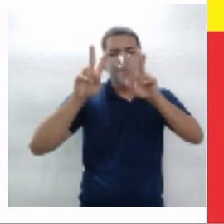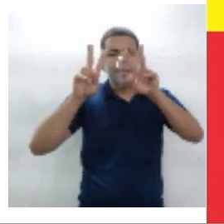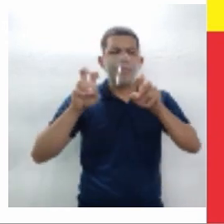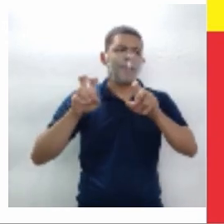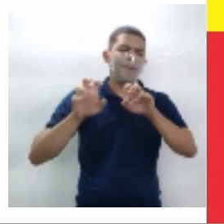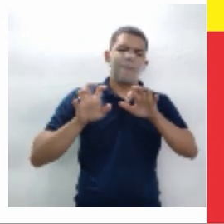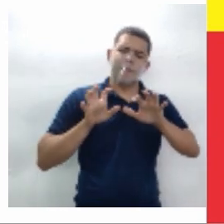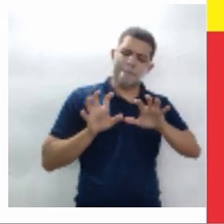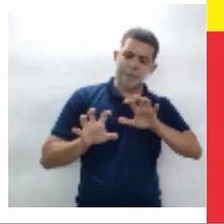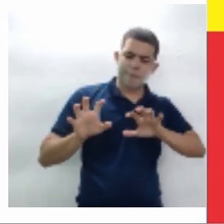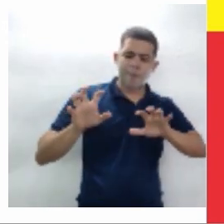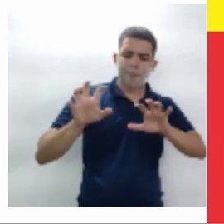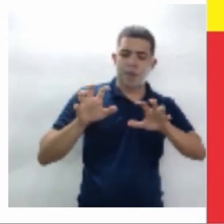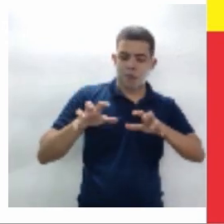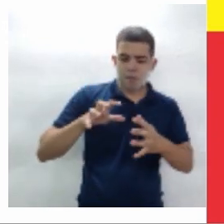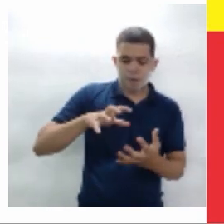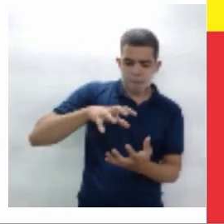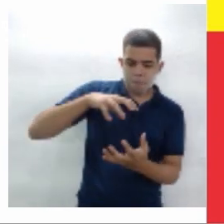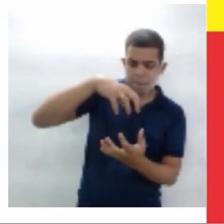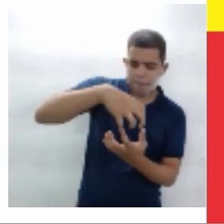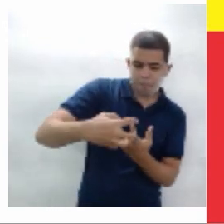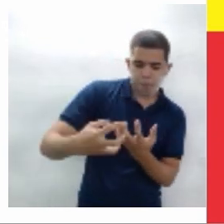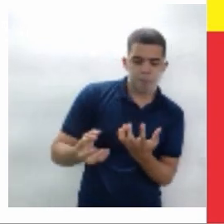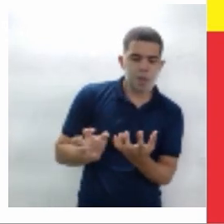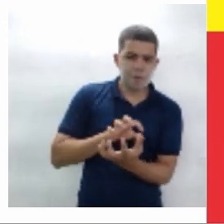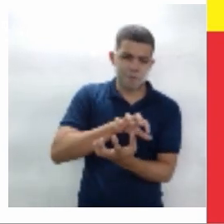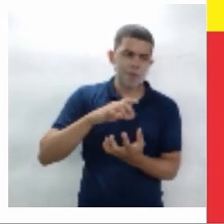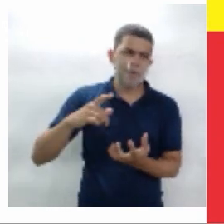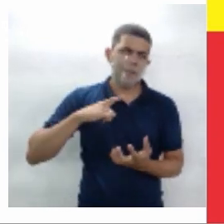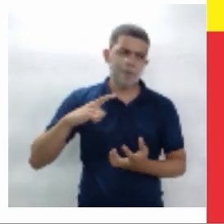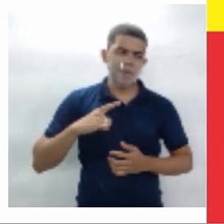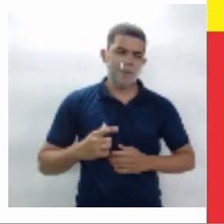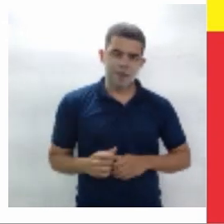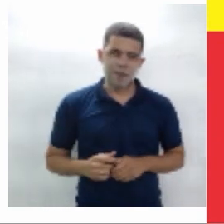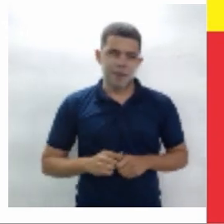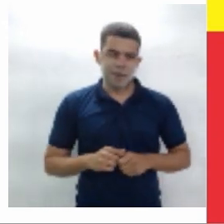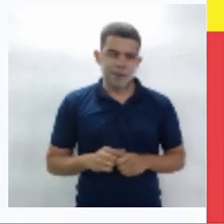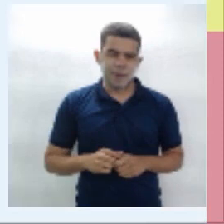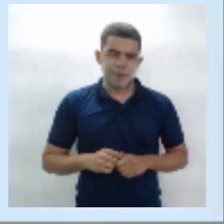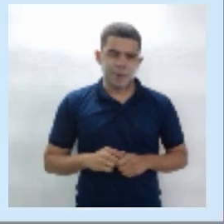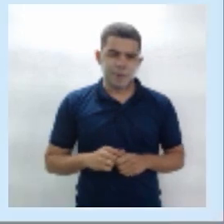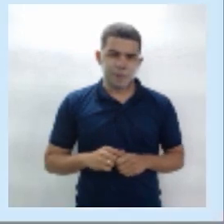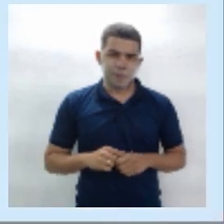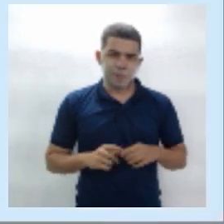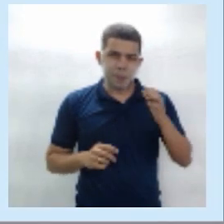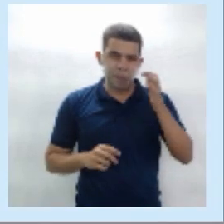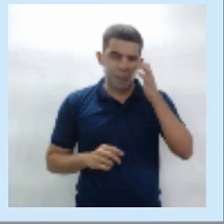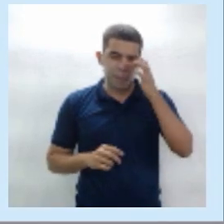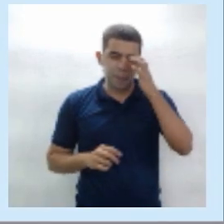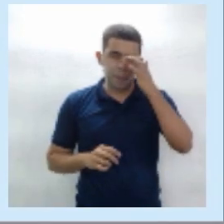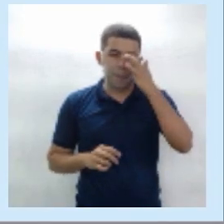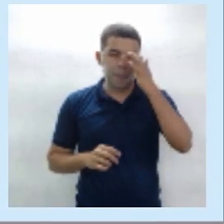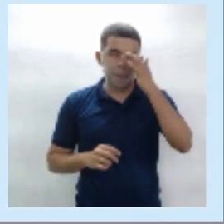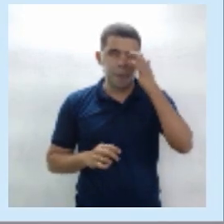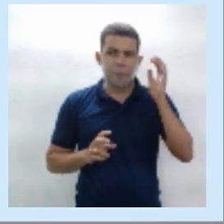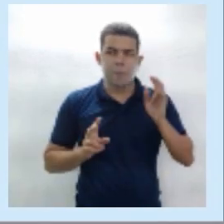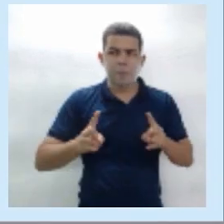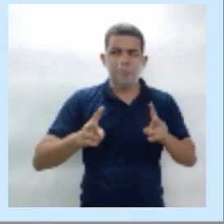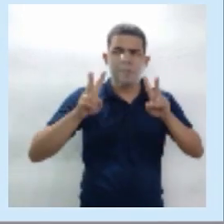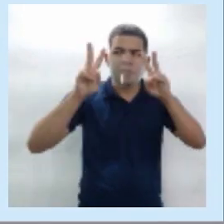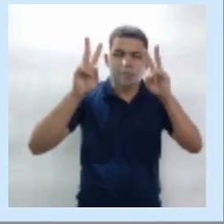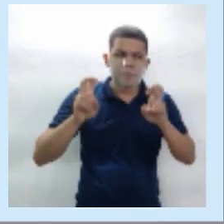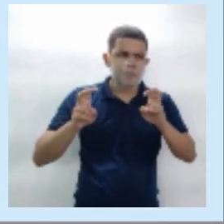das placas tectônicas. Então, volta aqui comigo. Toda vez que eu falo dessa questão